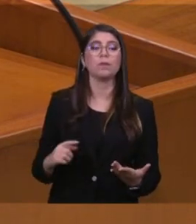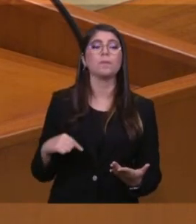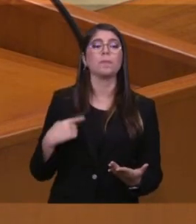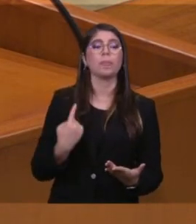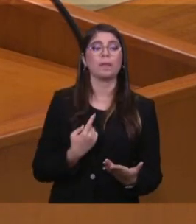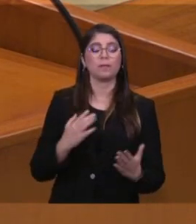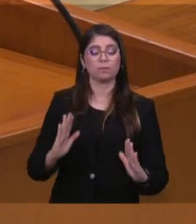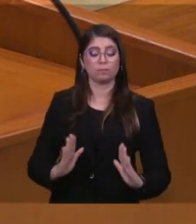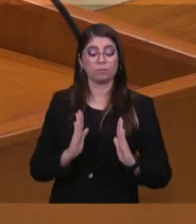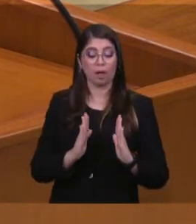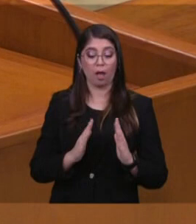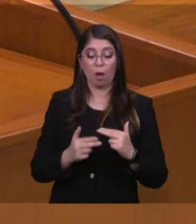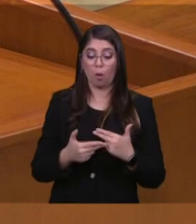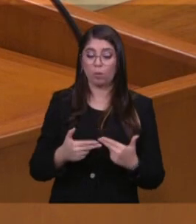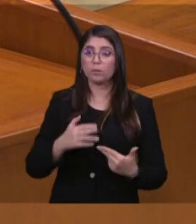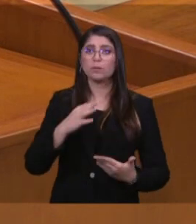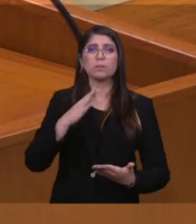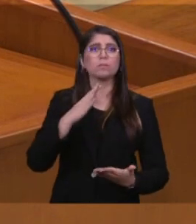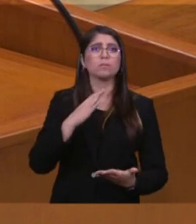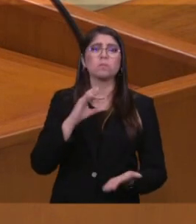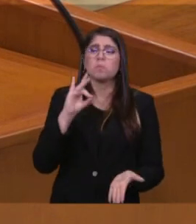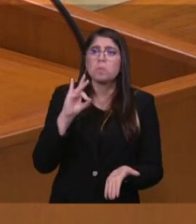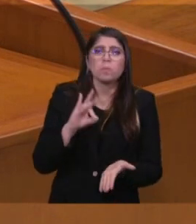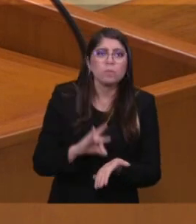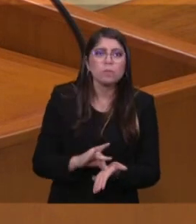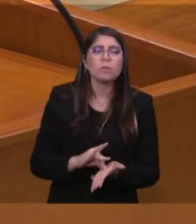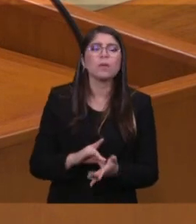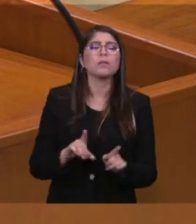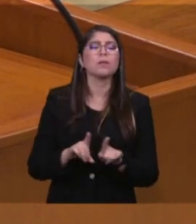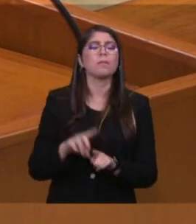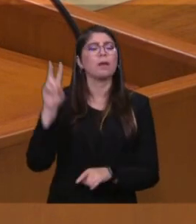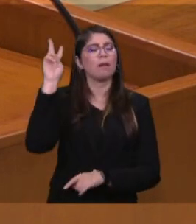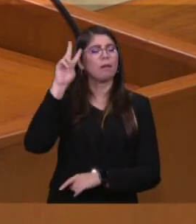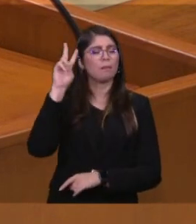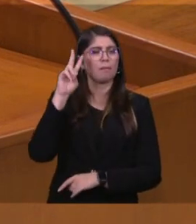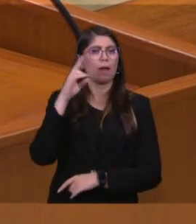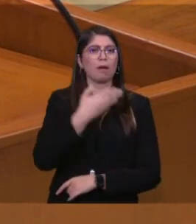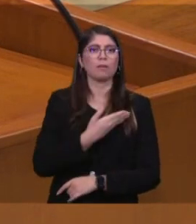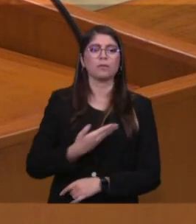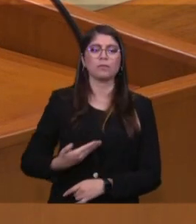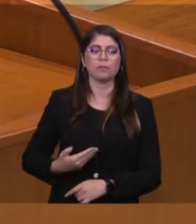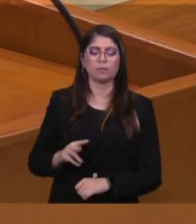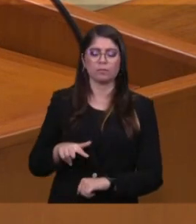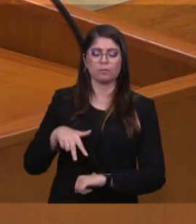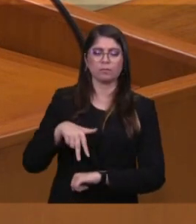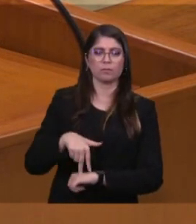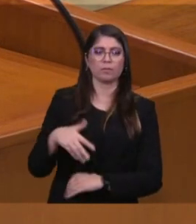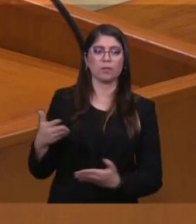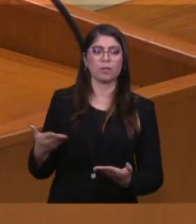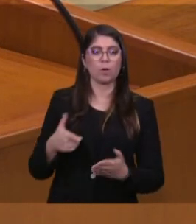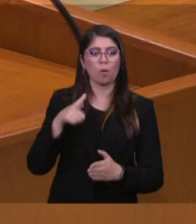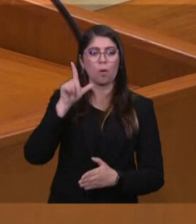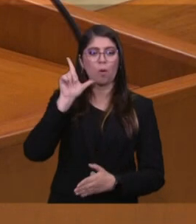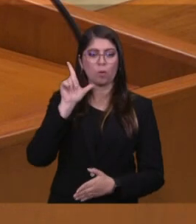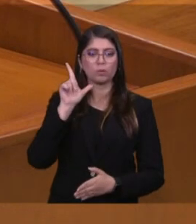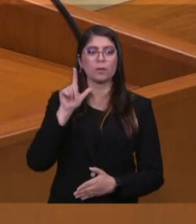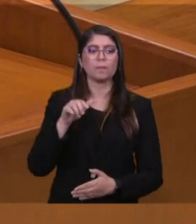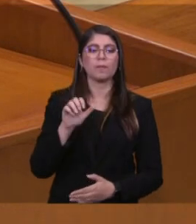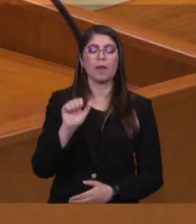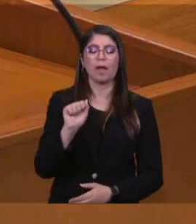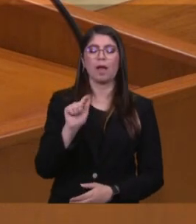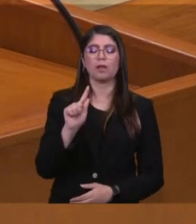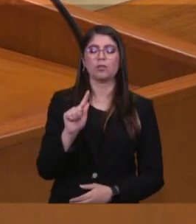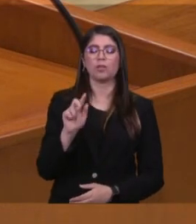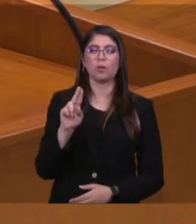diante de fato notório, é importante lembrarmos que o Estado brasileiro veio a essa tribuna na tarde de ontem, por meio da AGU,